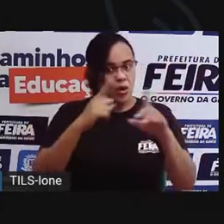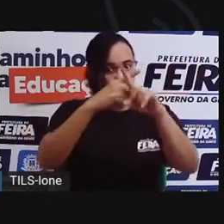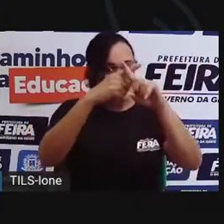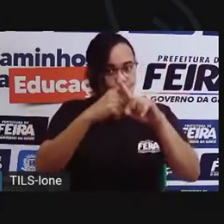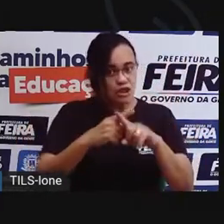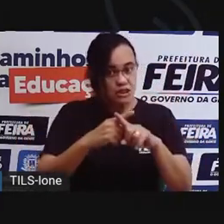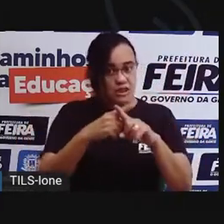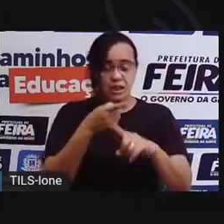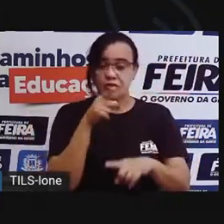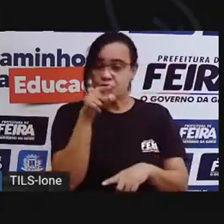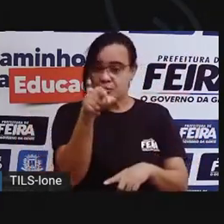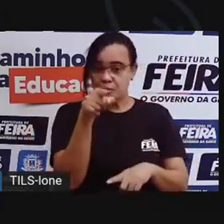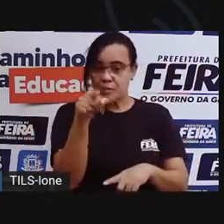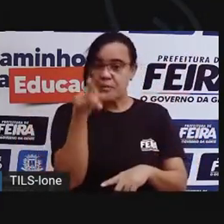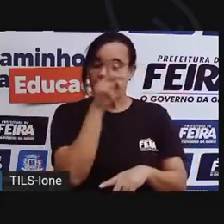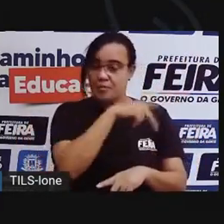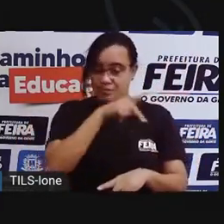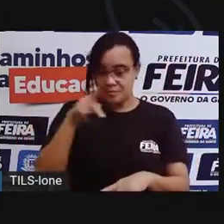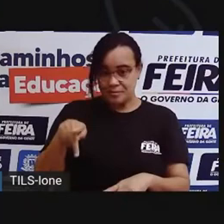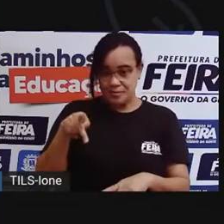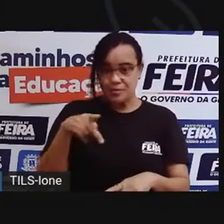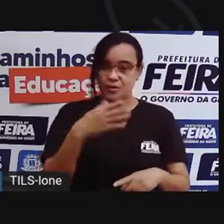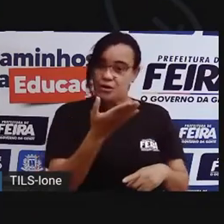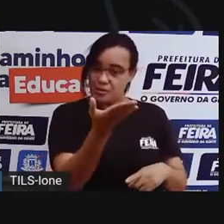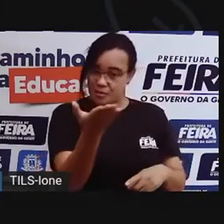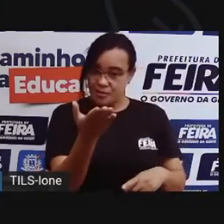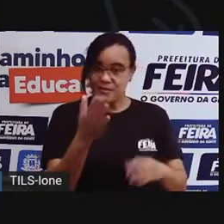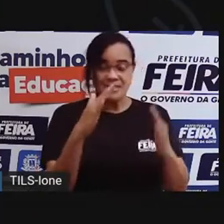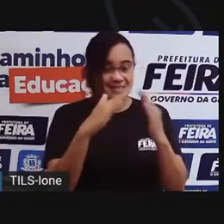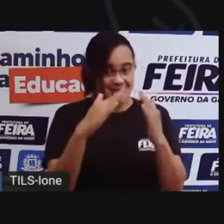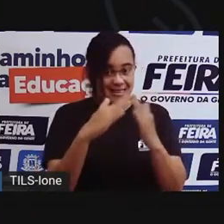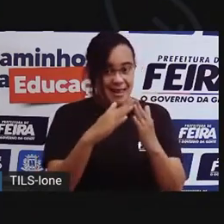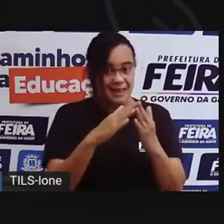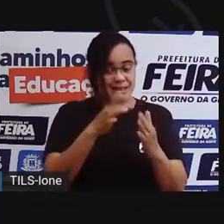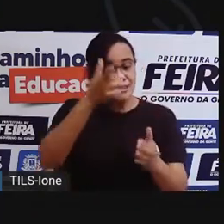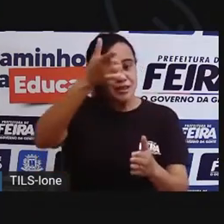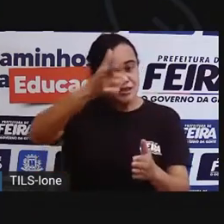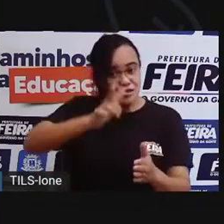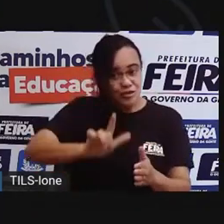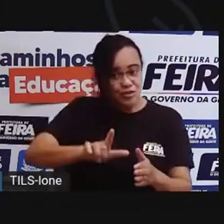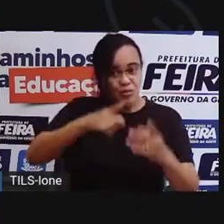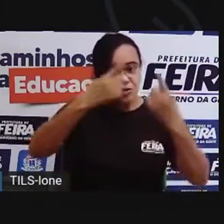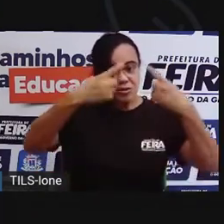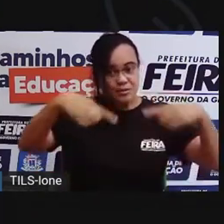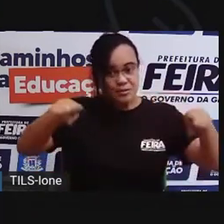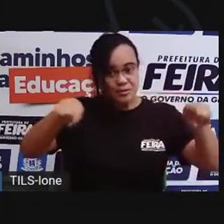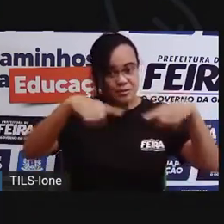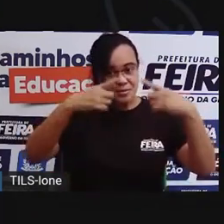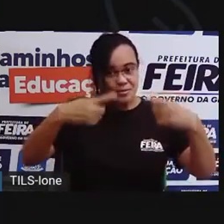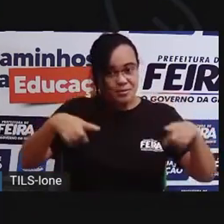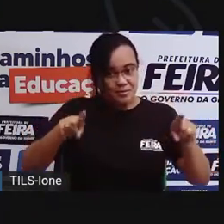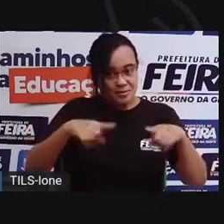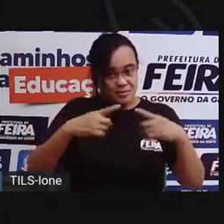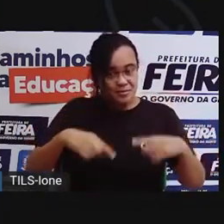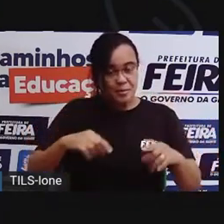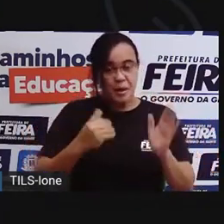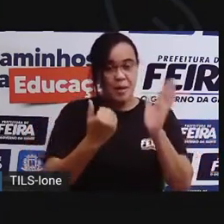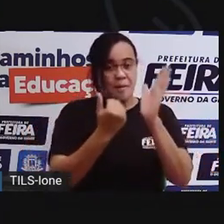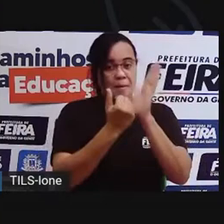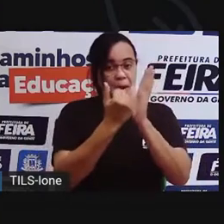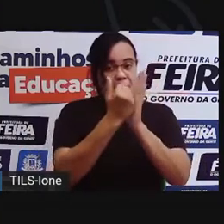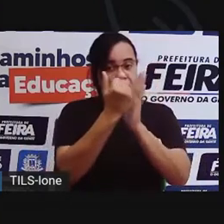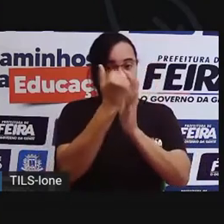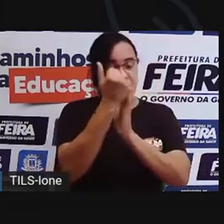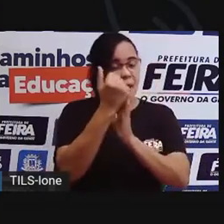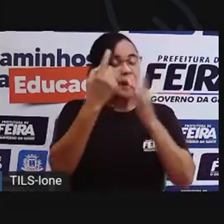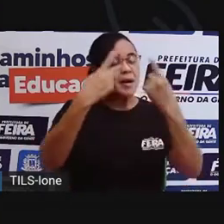e pra você de casa. Nossa. Vou refazer as notas musicais, que é chamado de escala, quando a gente toca